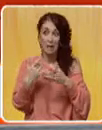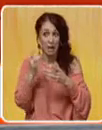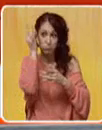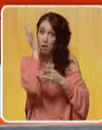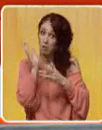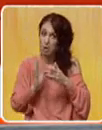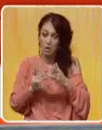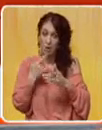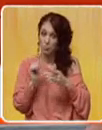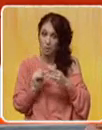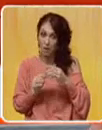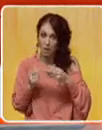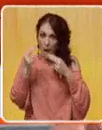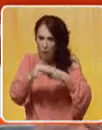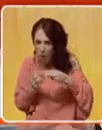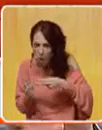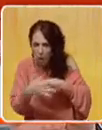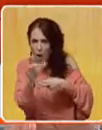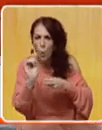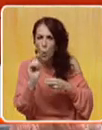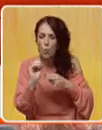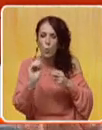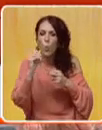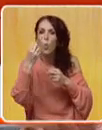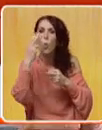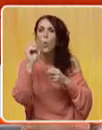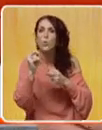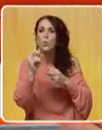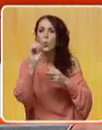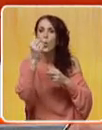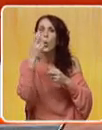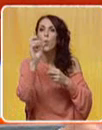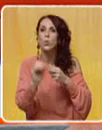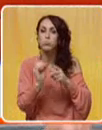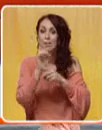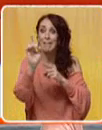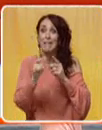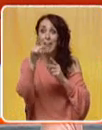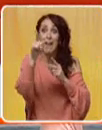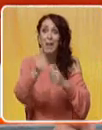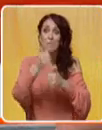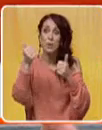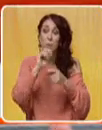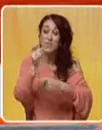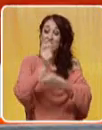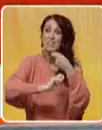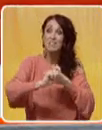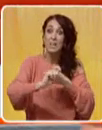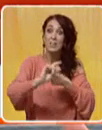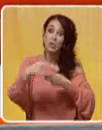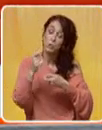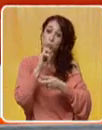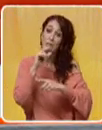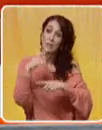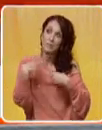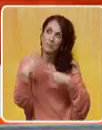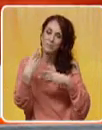não é pronto e lá mandá o ouro principalmente ouro porque era o que lhe dava mais para eles vender e depois terem